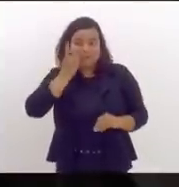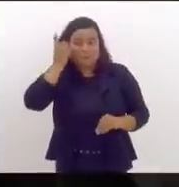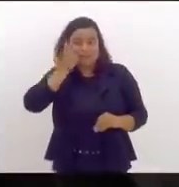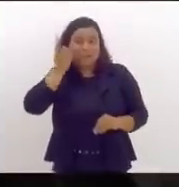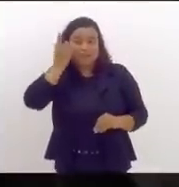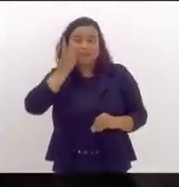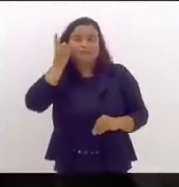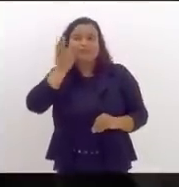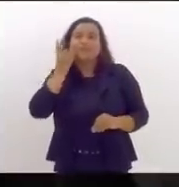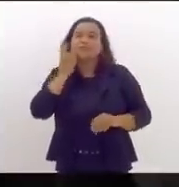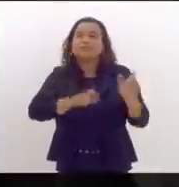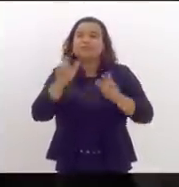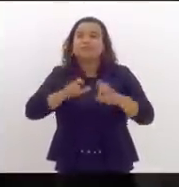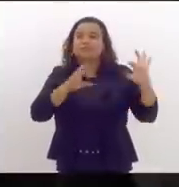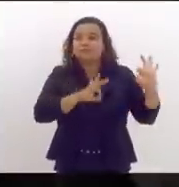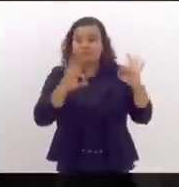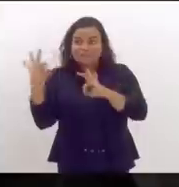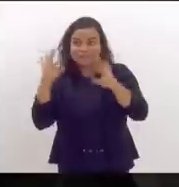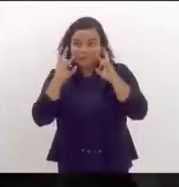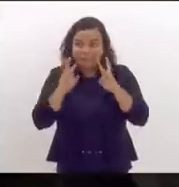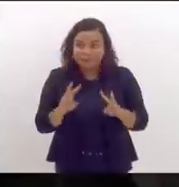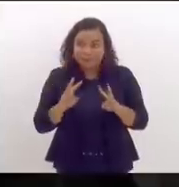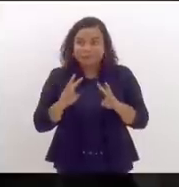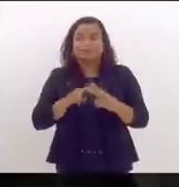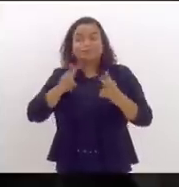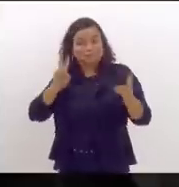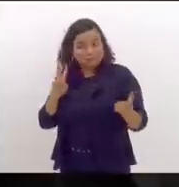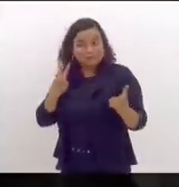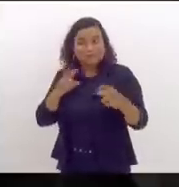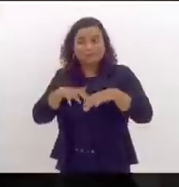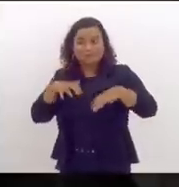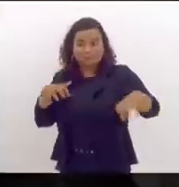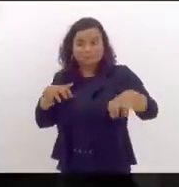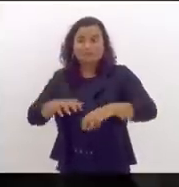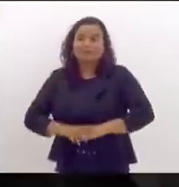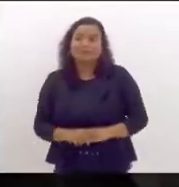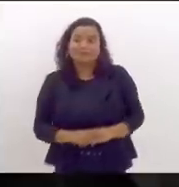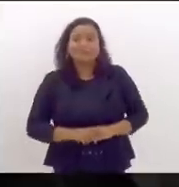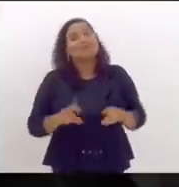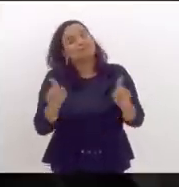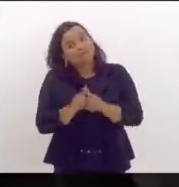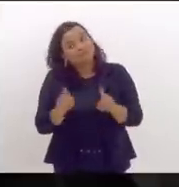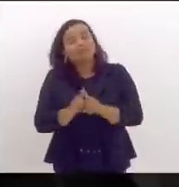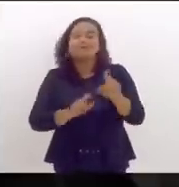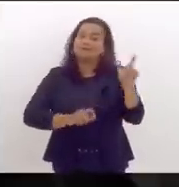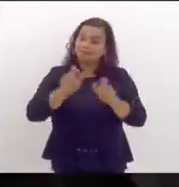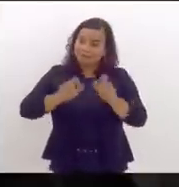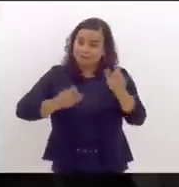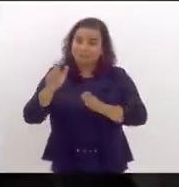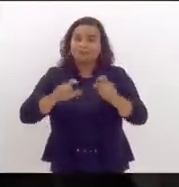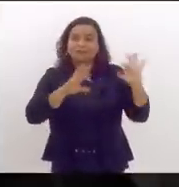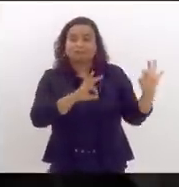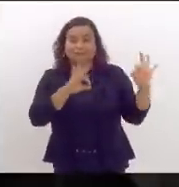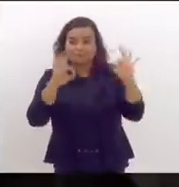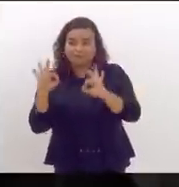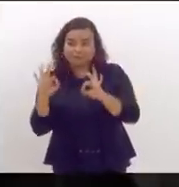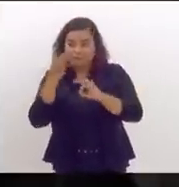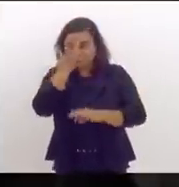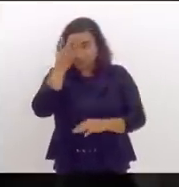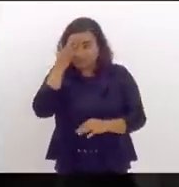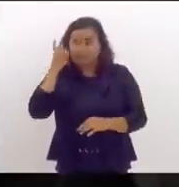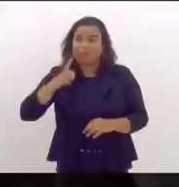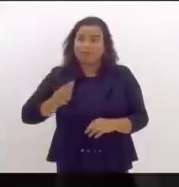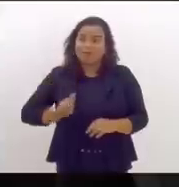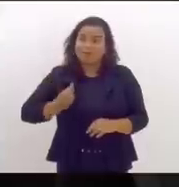que nos assistem de forma remota senhoras e senhores telespectadores